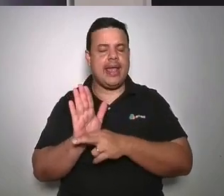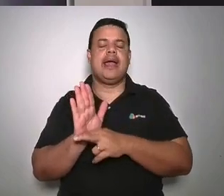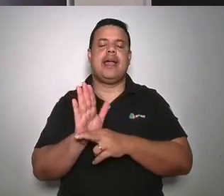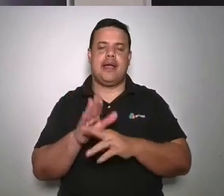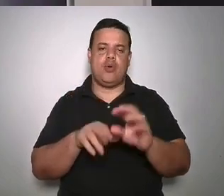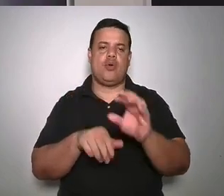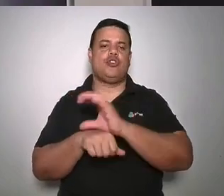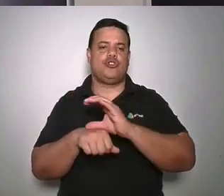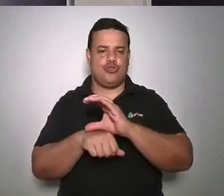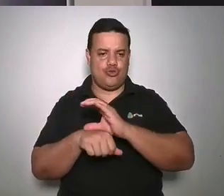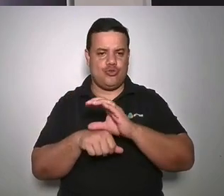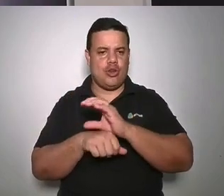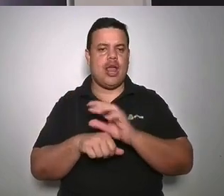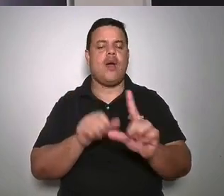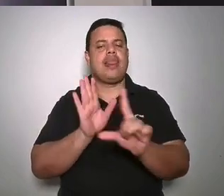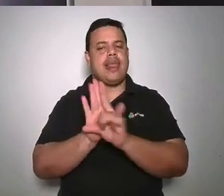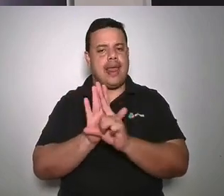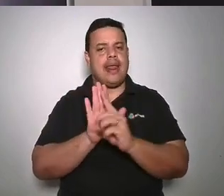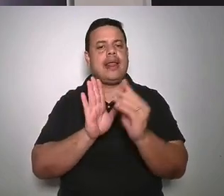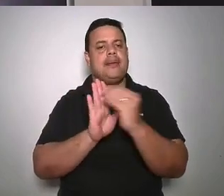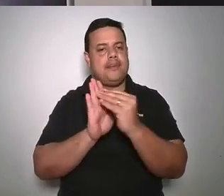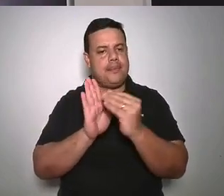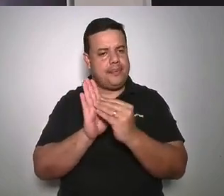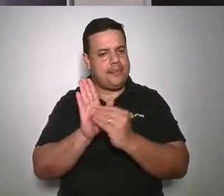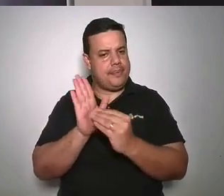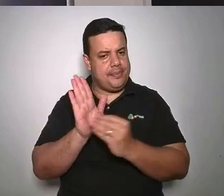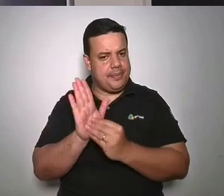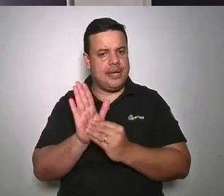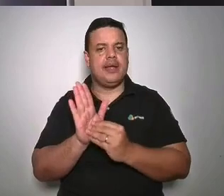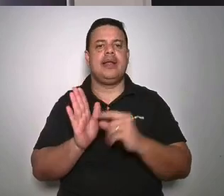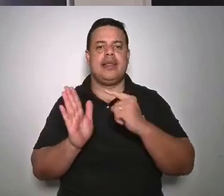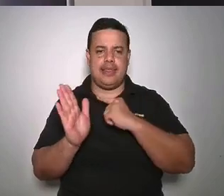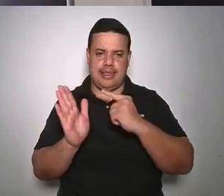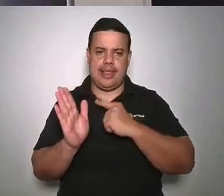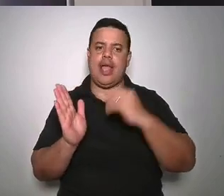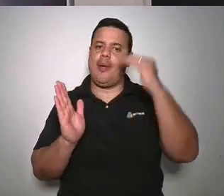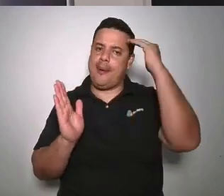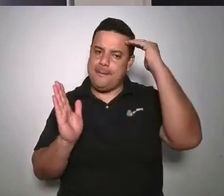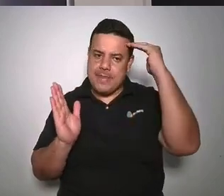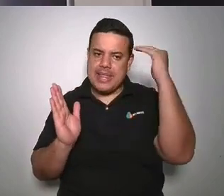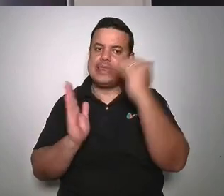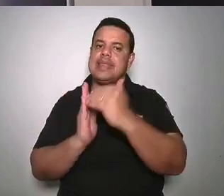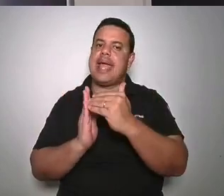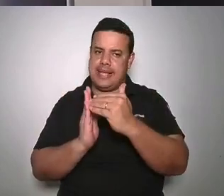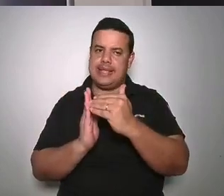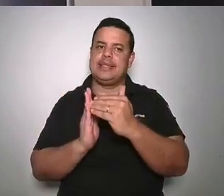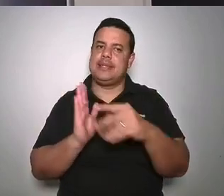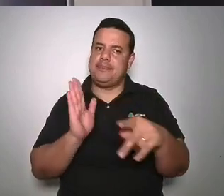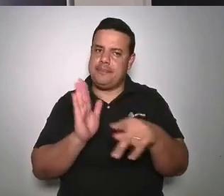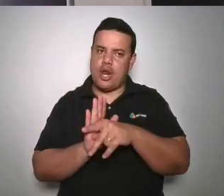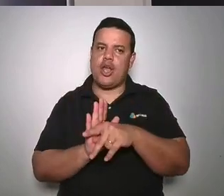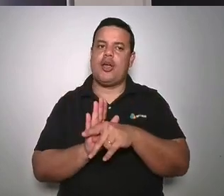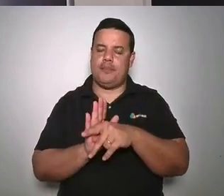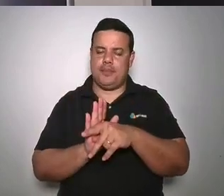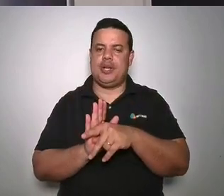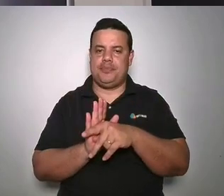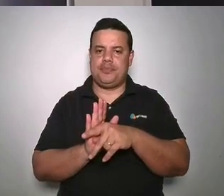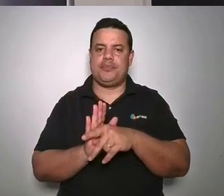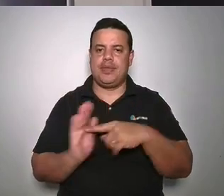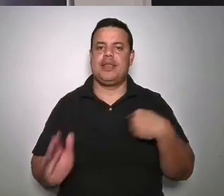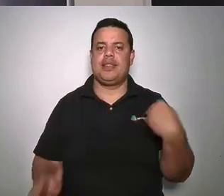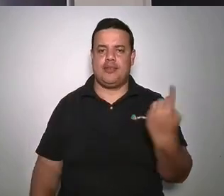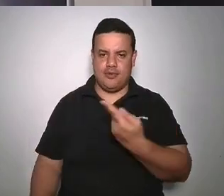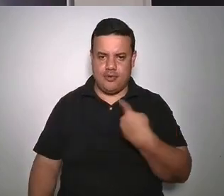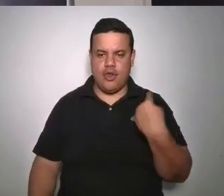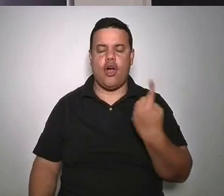da legislação infraconstitucional, cumpre nos proceder a remessa essa casa e tal. Vamos mandar a